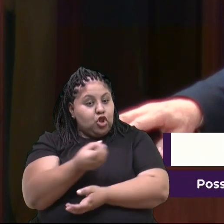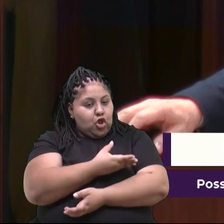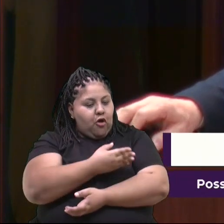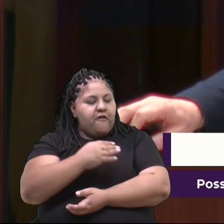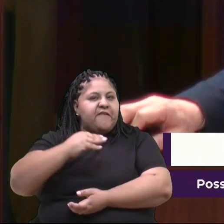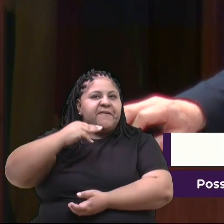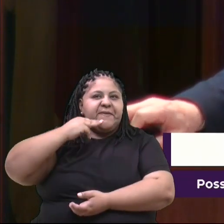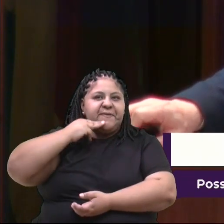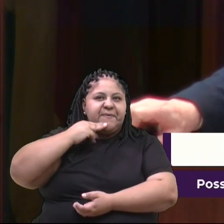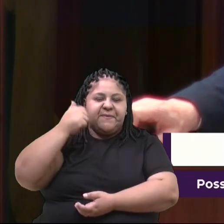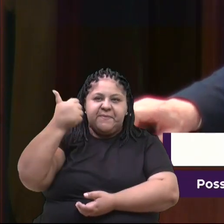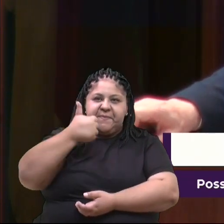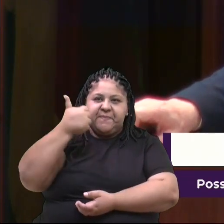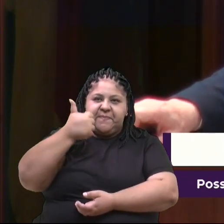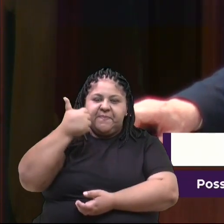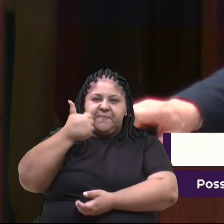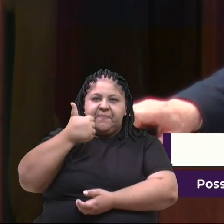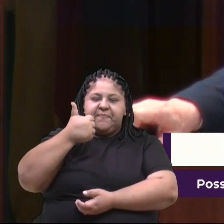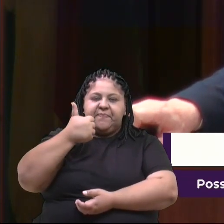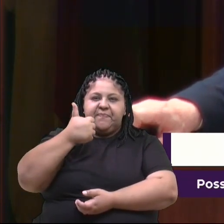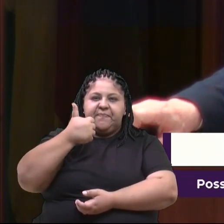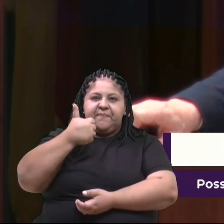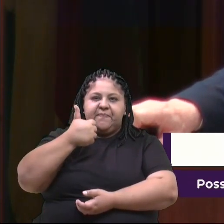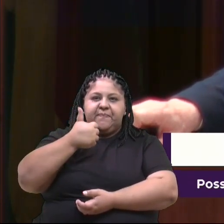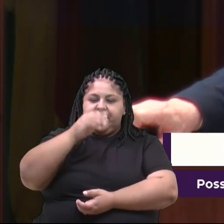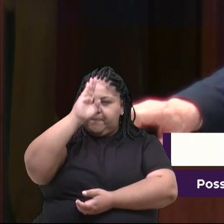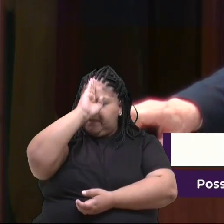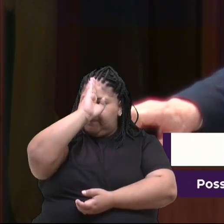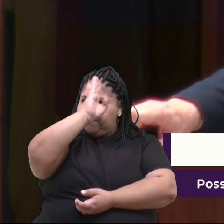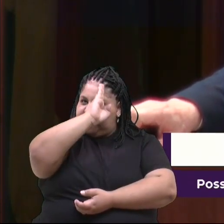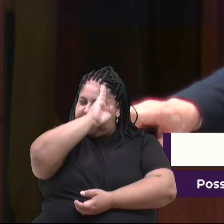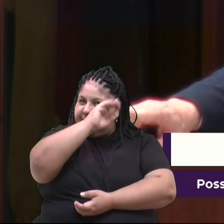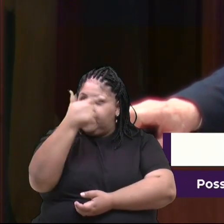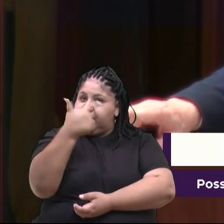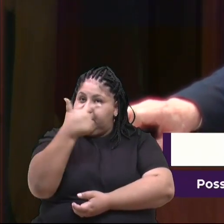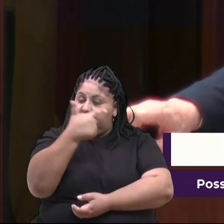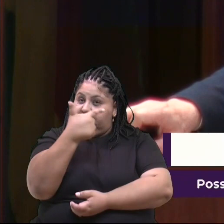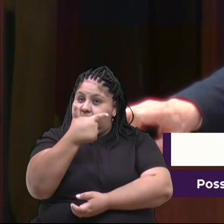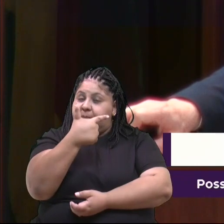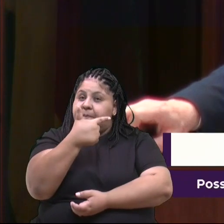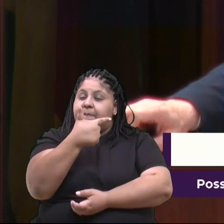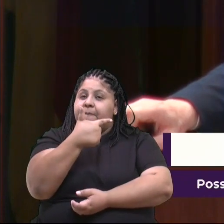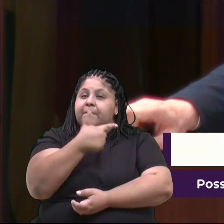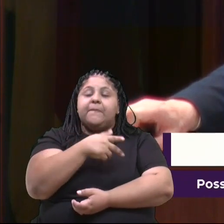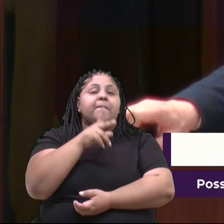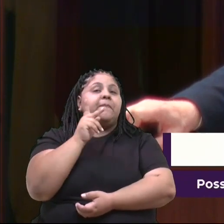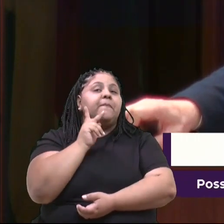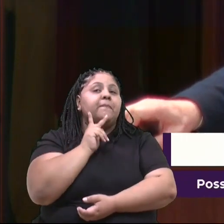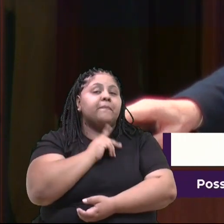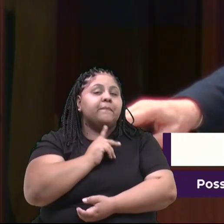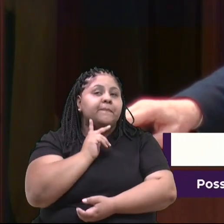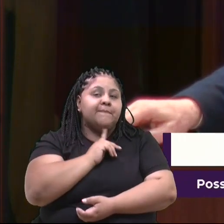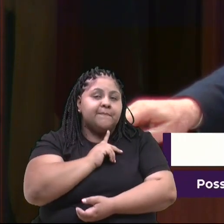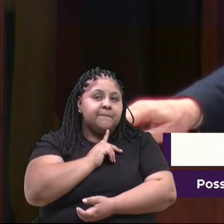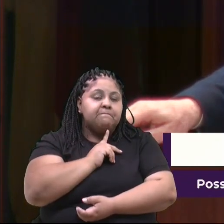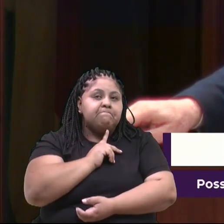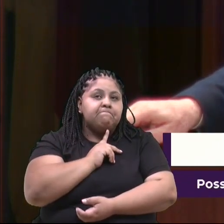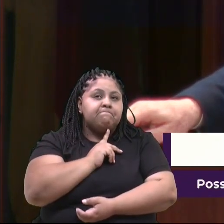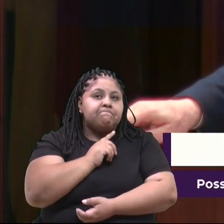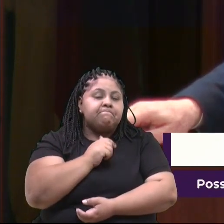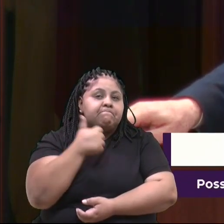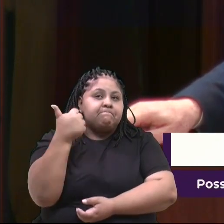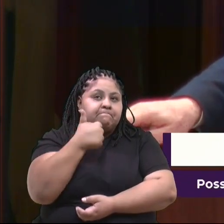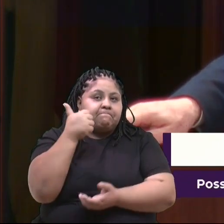Marisol Santos, primeiro vice-presidente, vereador Adriano Bressan, segundo vice-presidente, vereador Renato Oliveira,